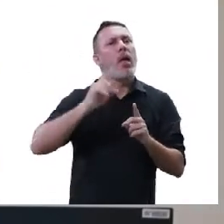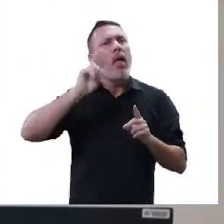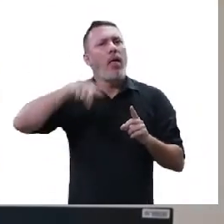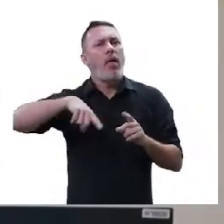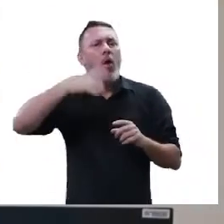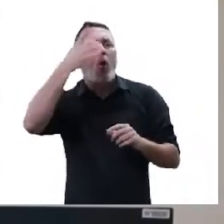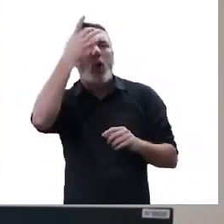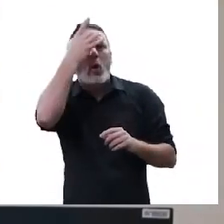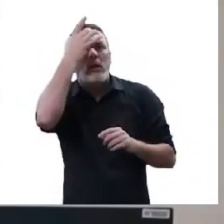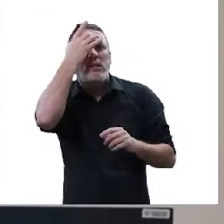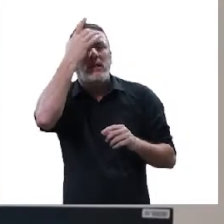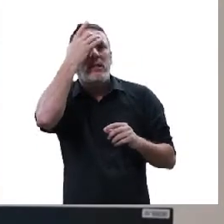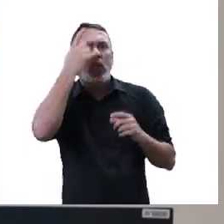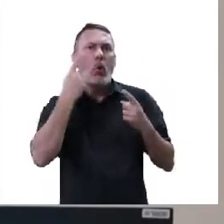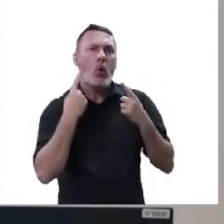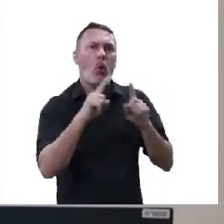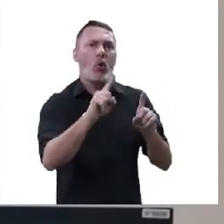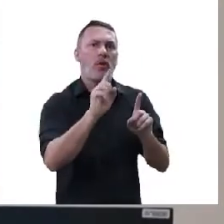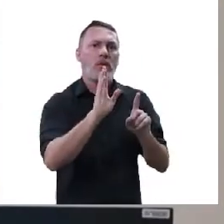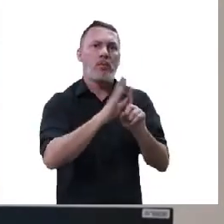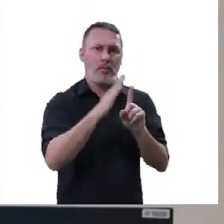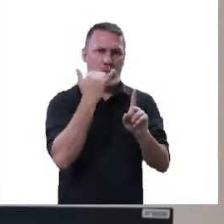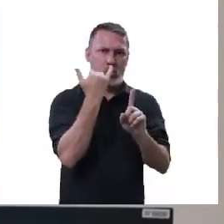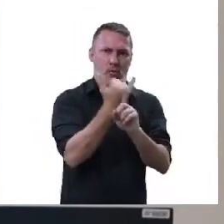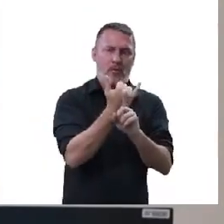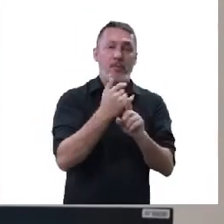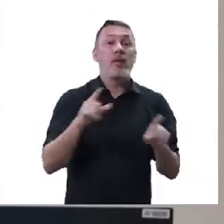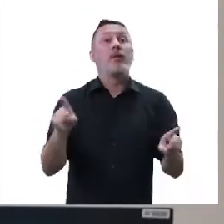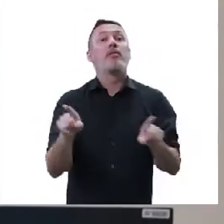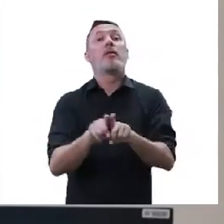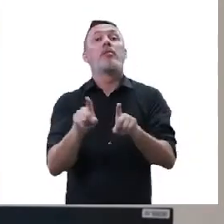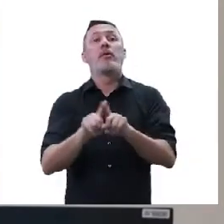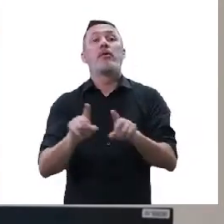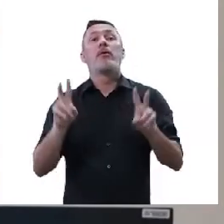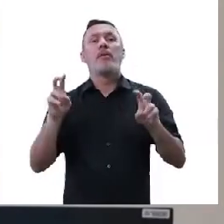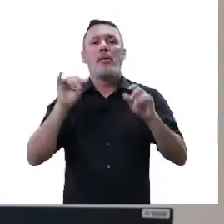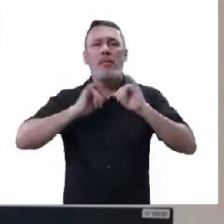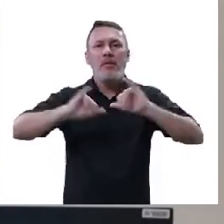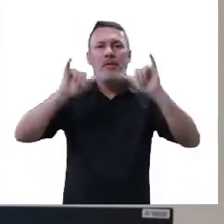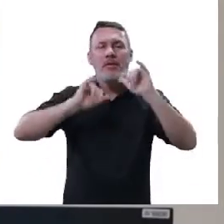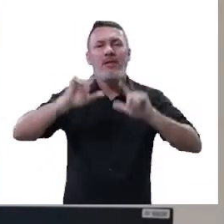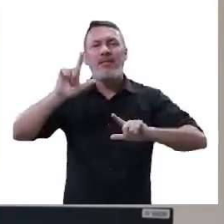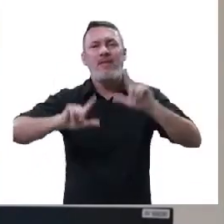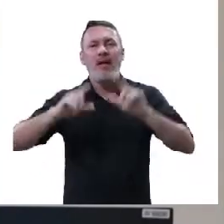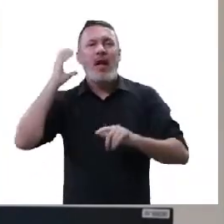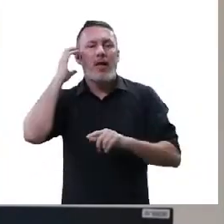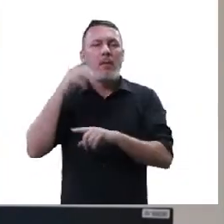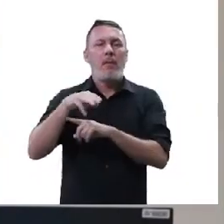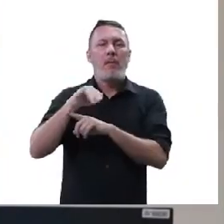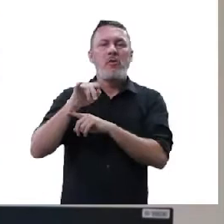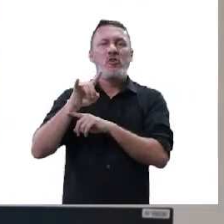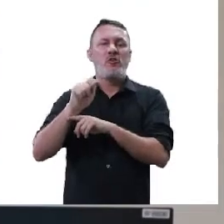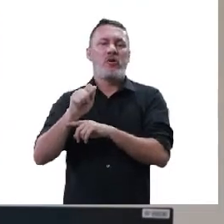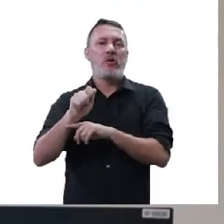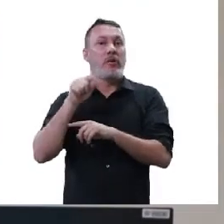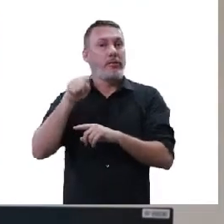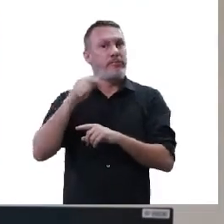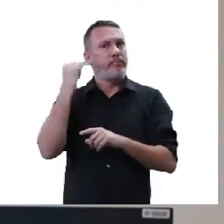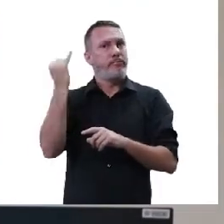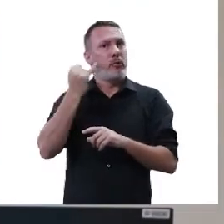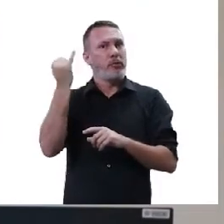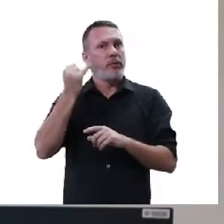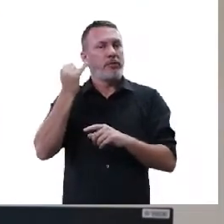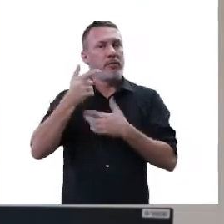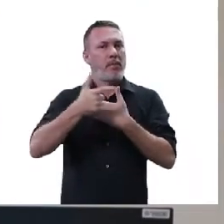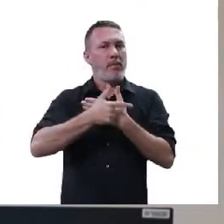né, o bullying, e falamos sobre a mídia, o papel fundamental da mídia, do meio midiático, para